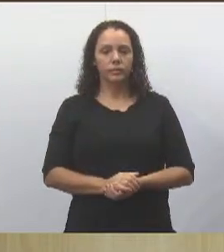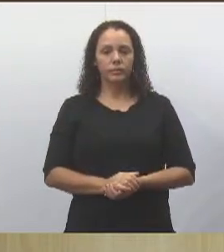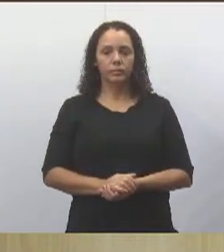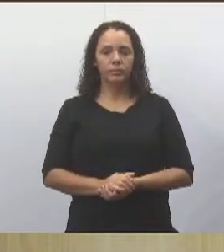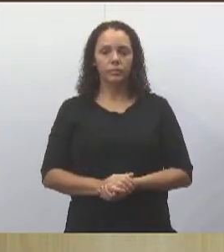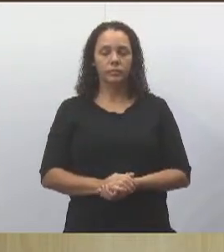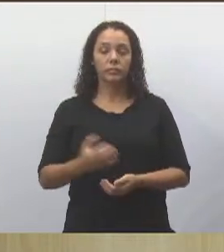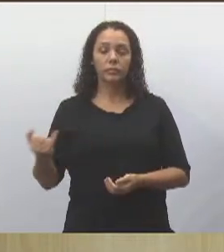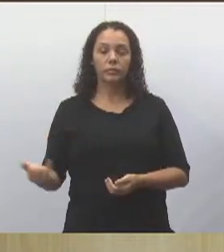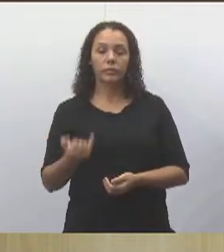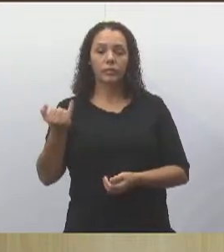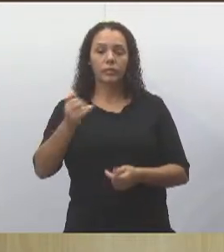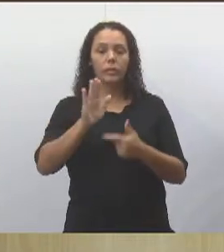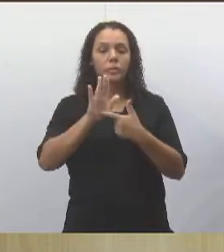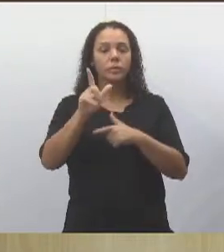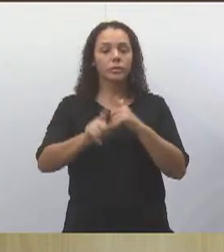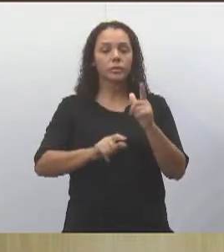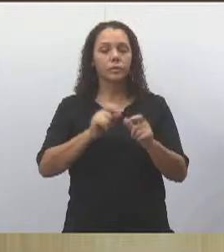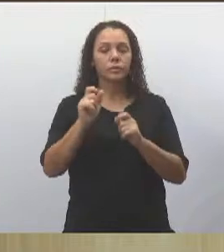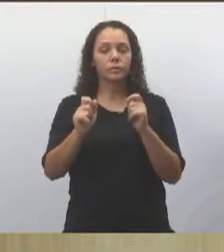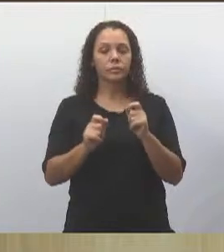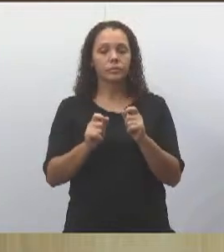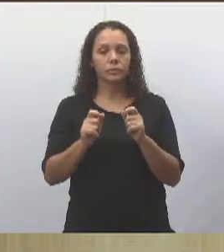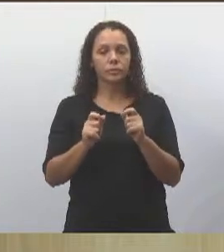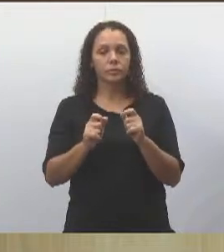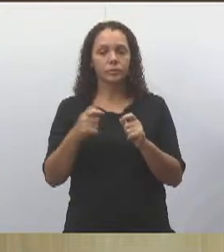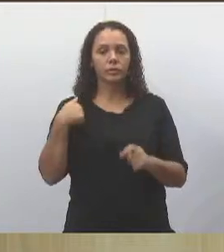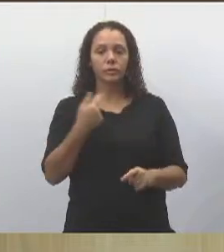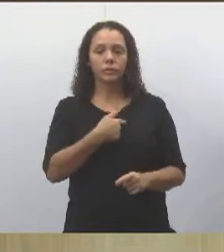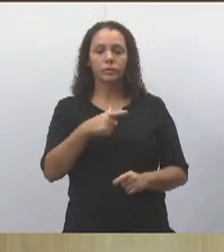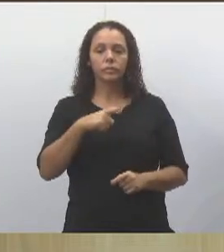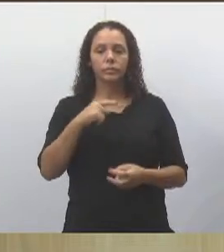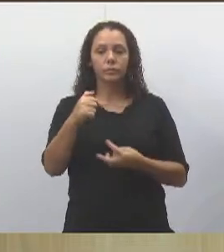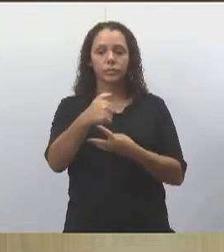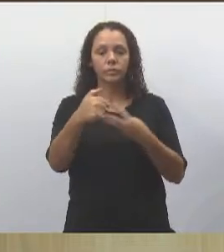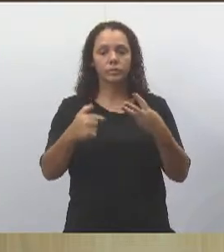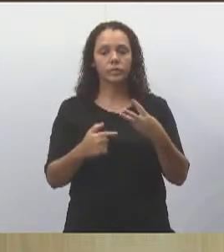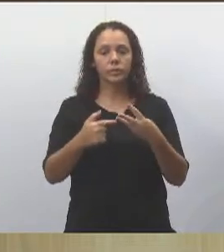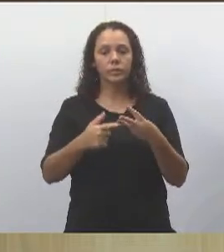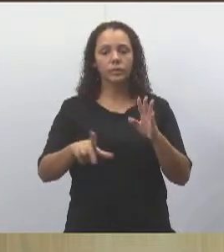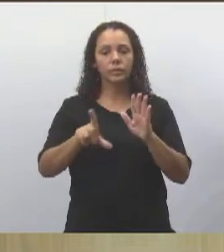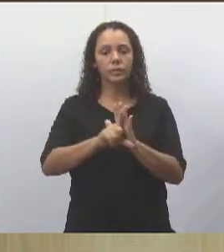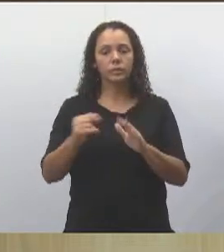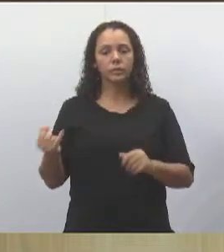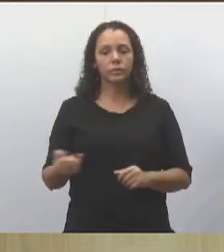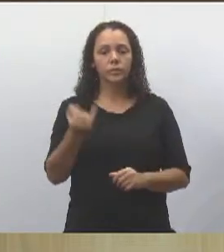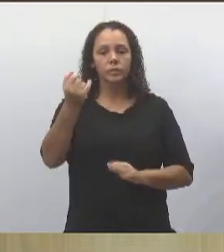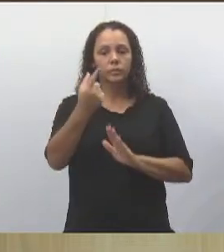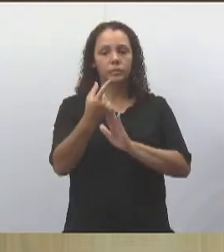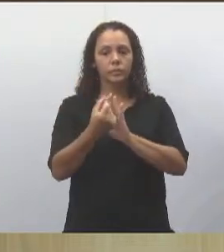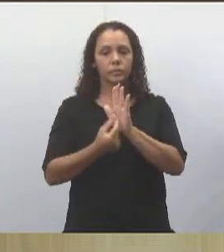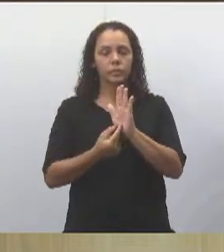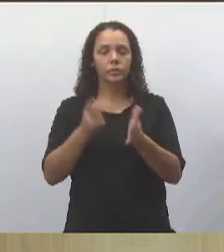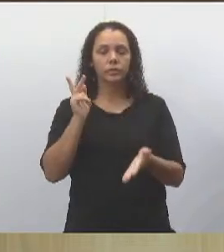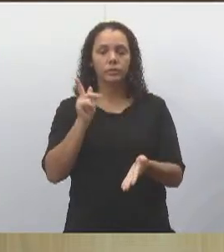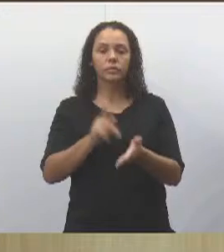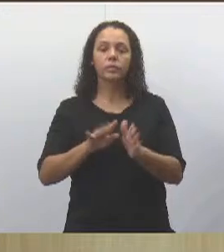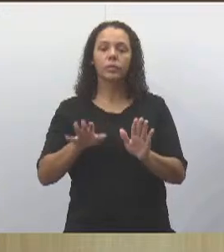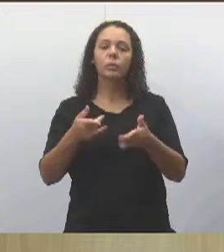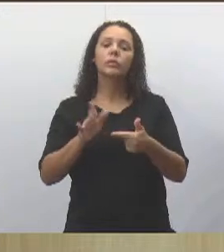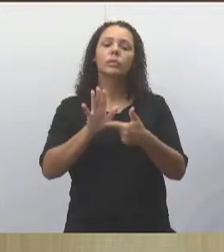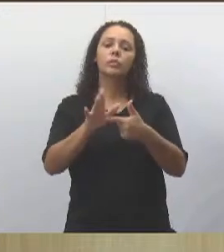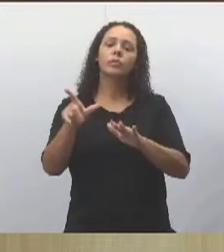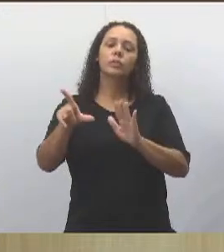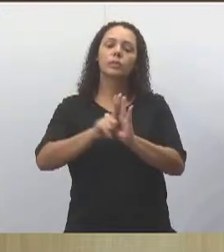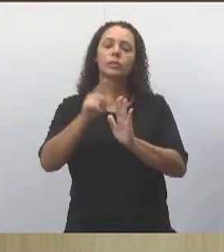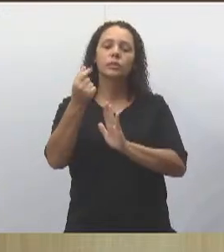Bom, é importante destacar aqui que nós temos 3 grandes leis orçamentárias, que na verdade, quando a gente fala em leis